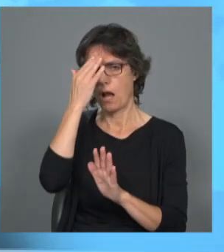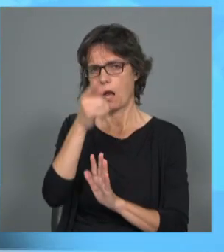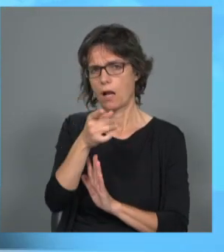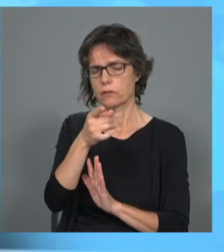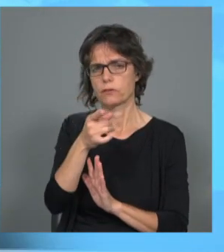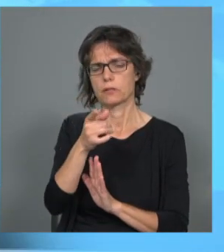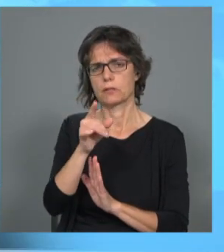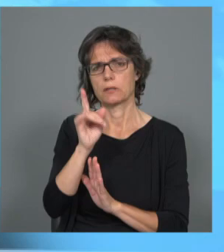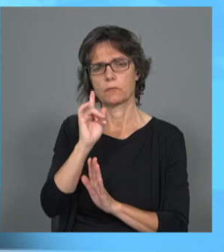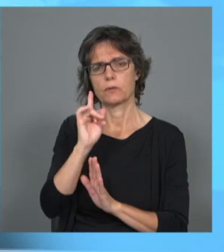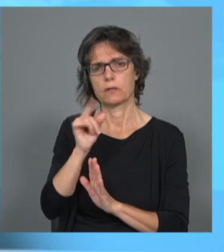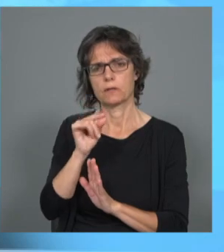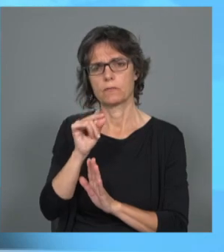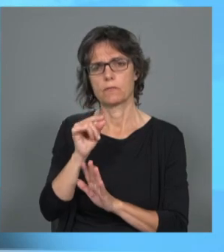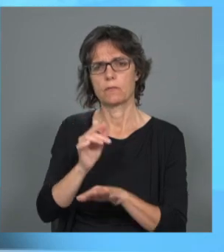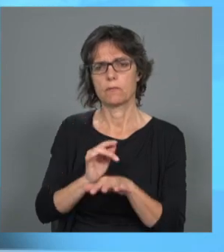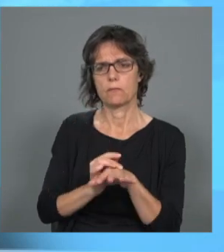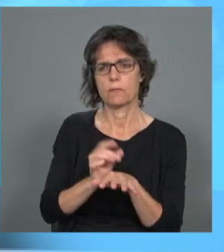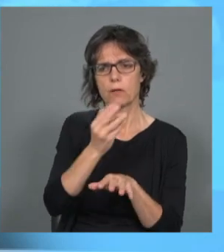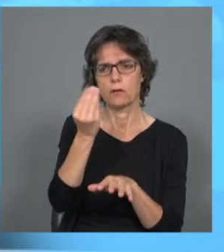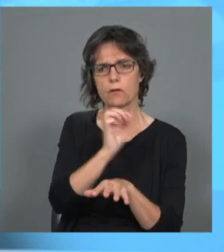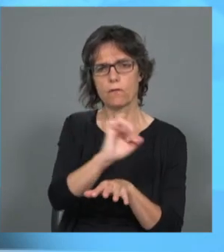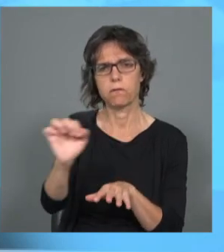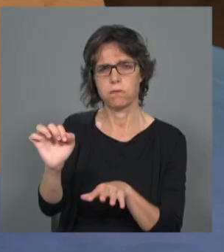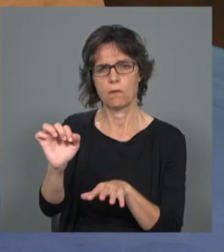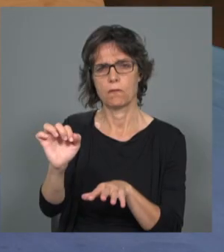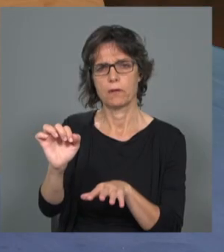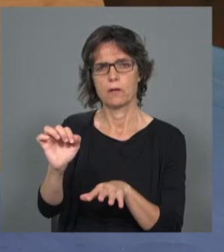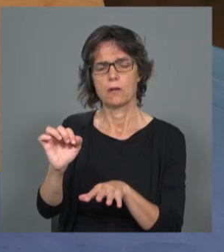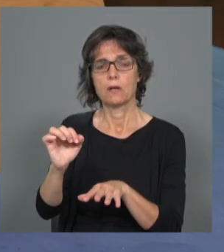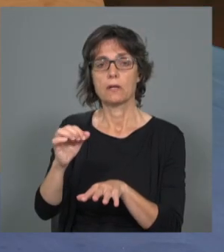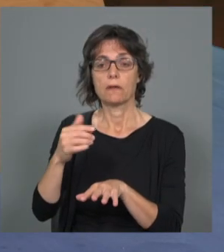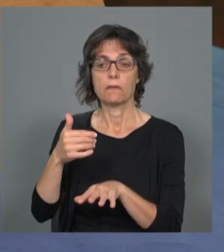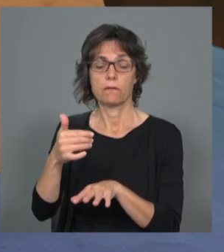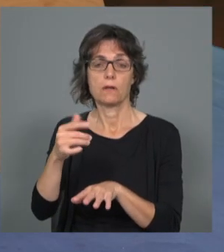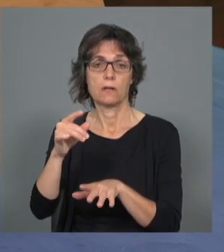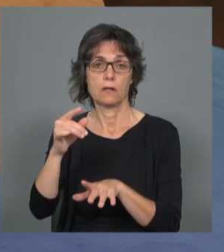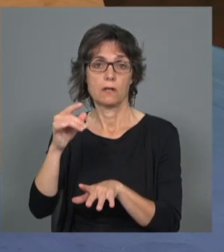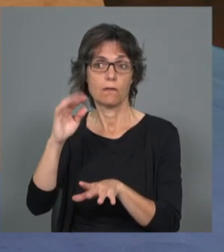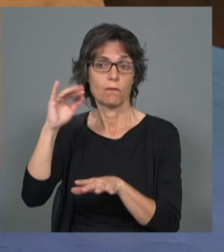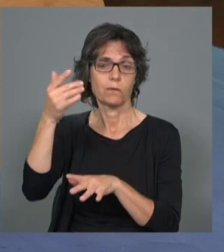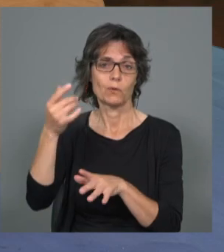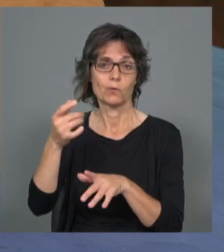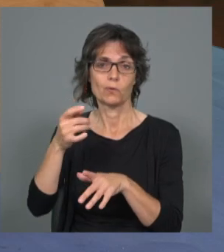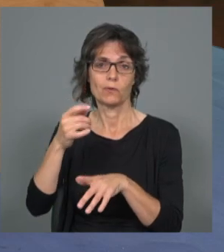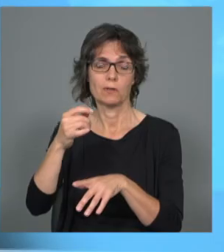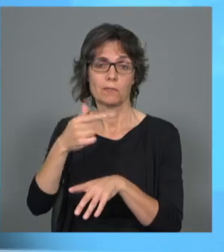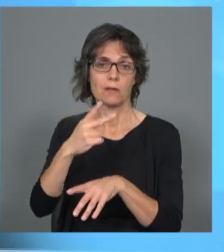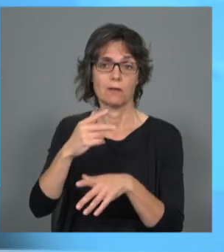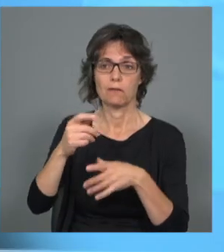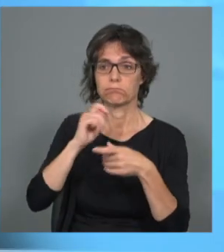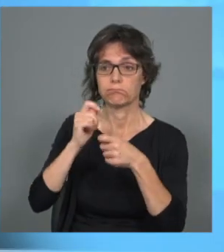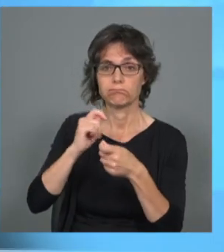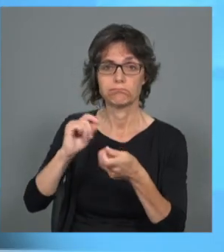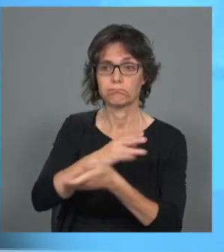esta sensibilidade destes jovens que se preparam também para serem eles comunicadores, este olhar de uma